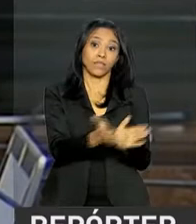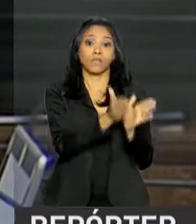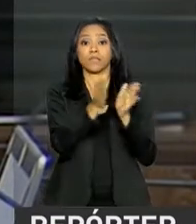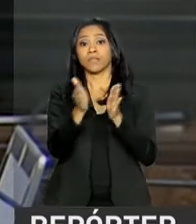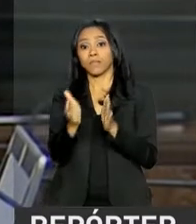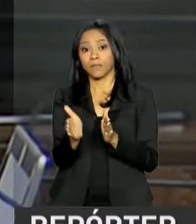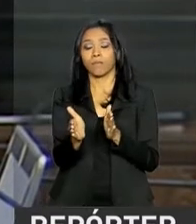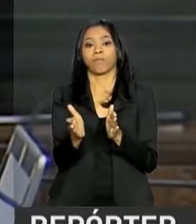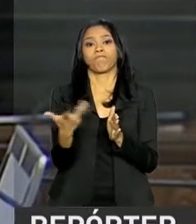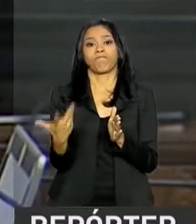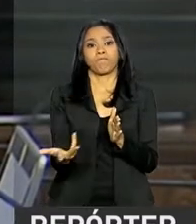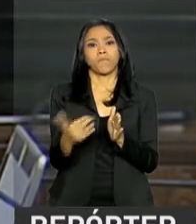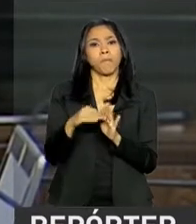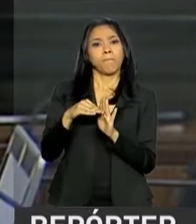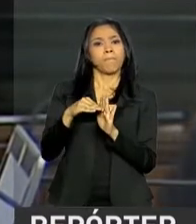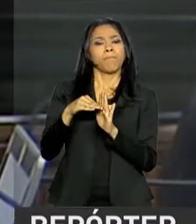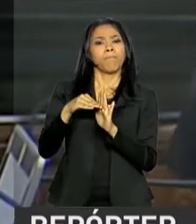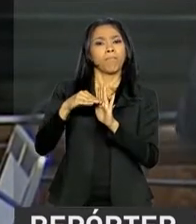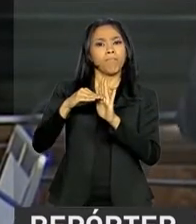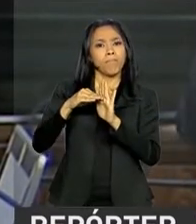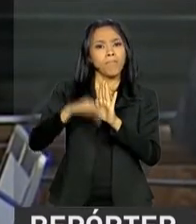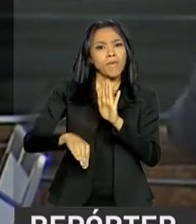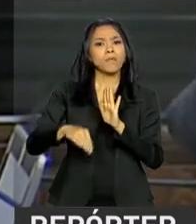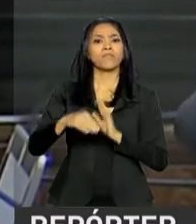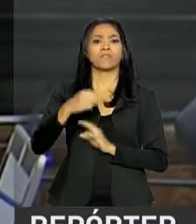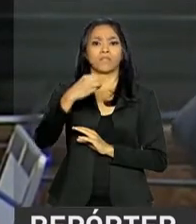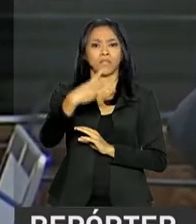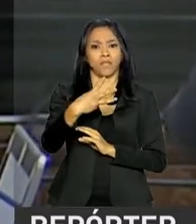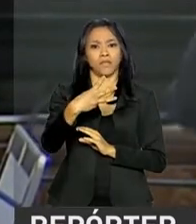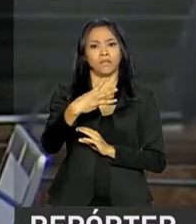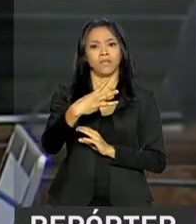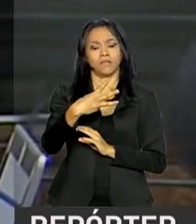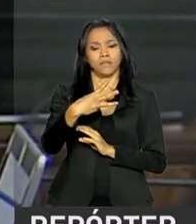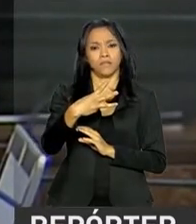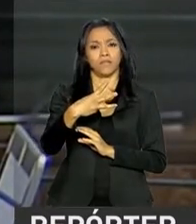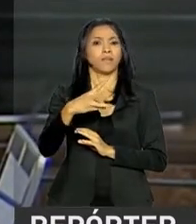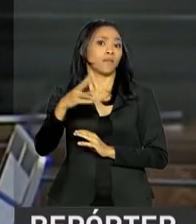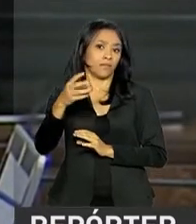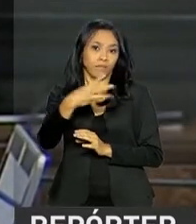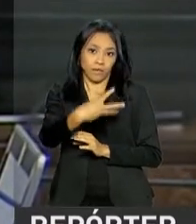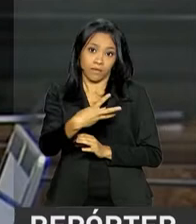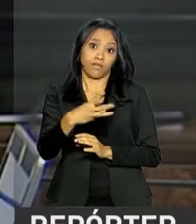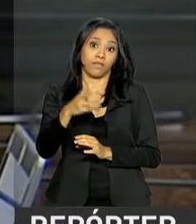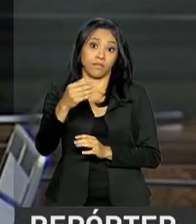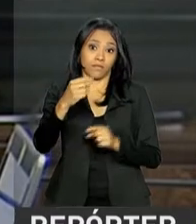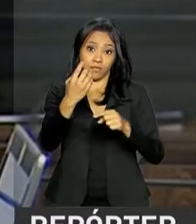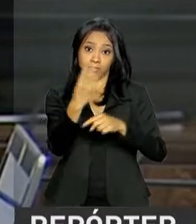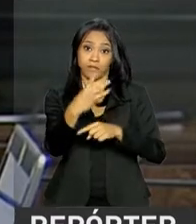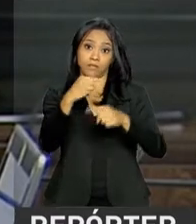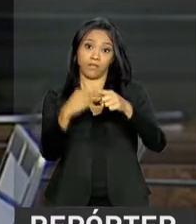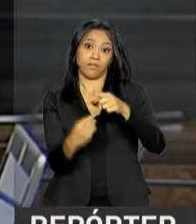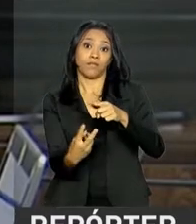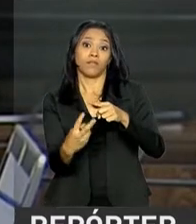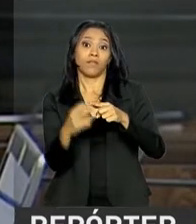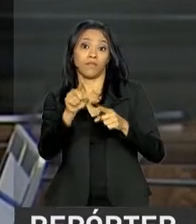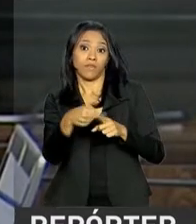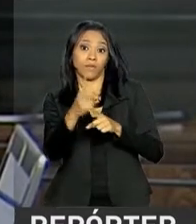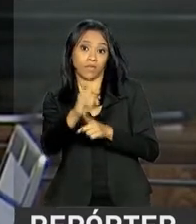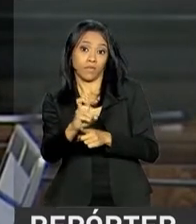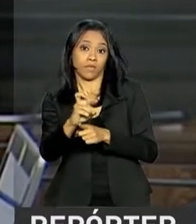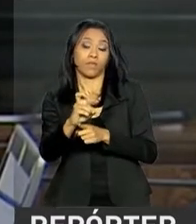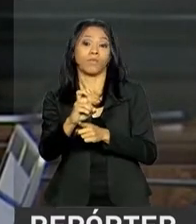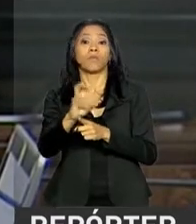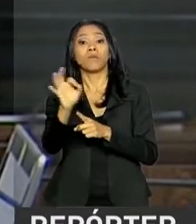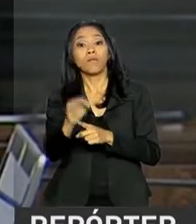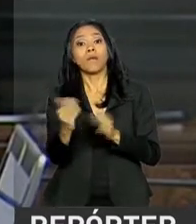e menos três anos e meio para mais um já é um avanço grande e